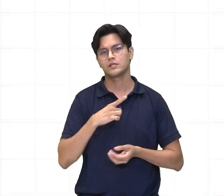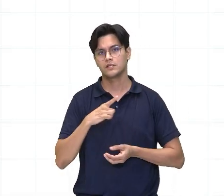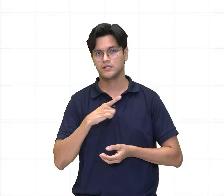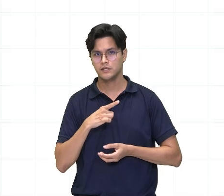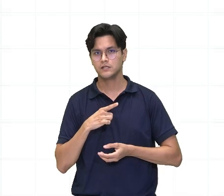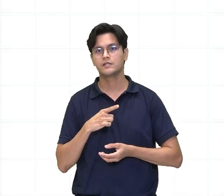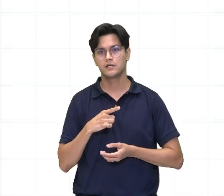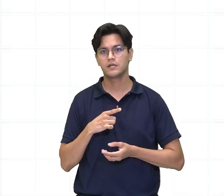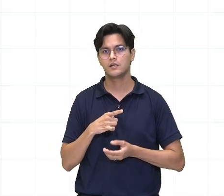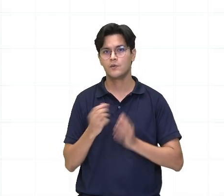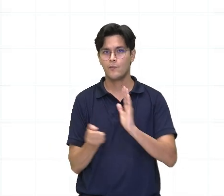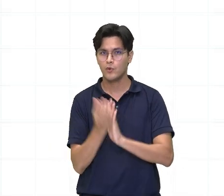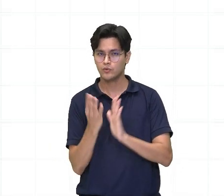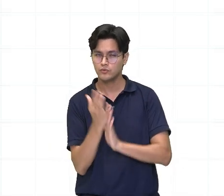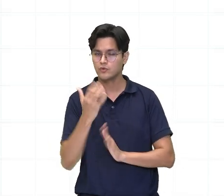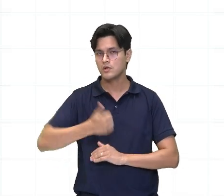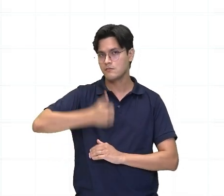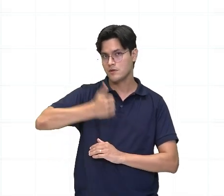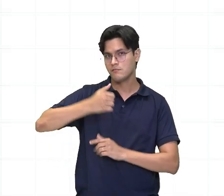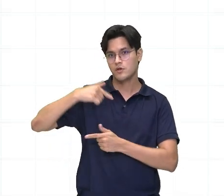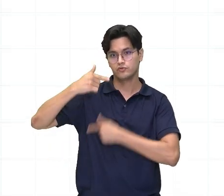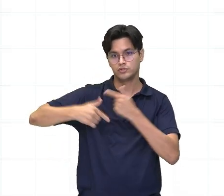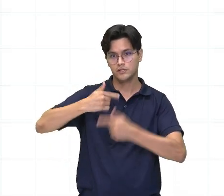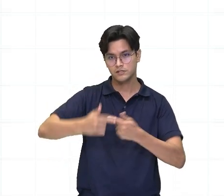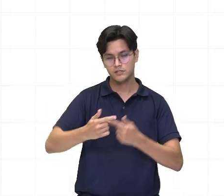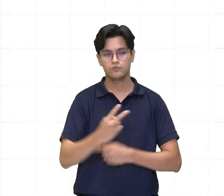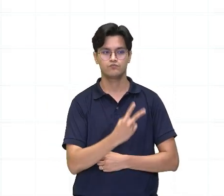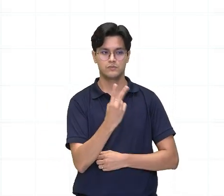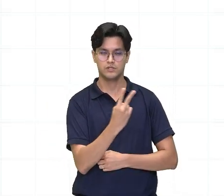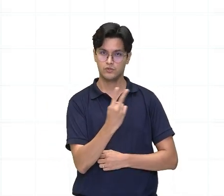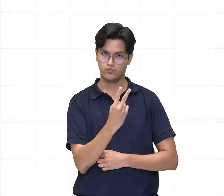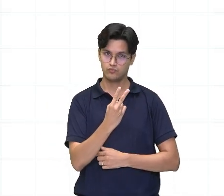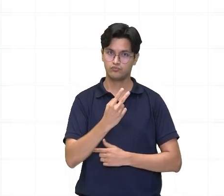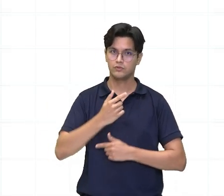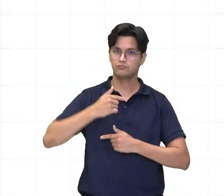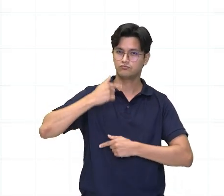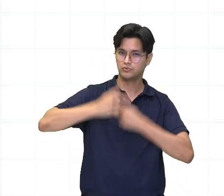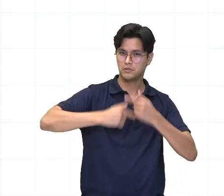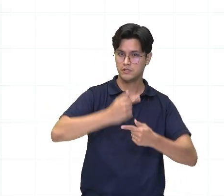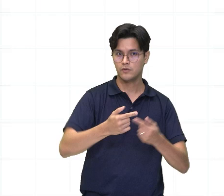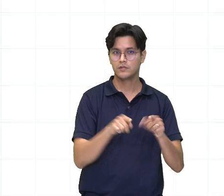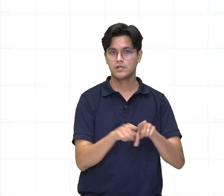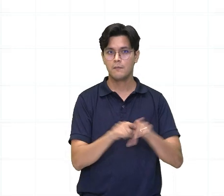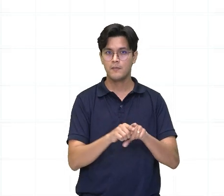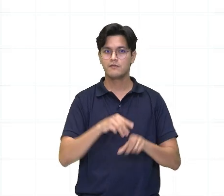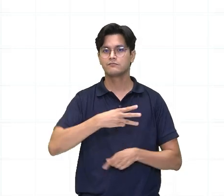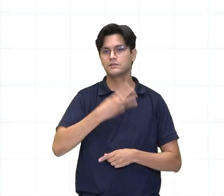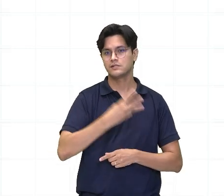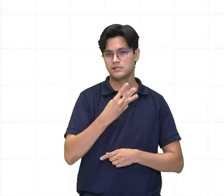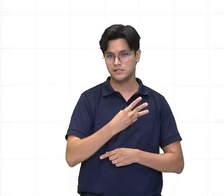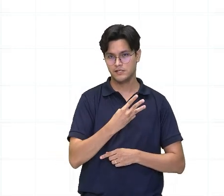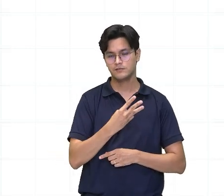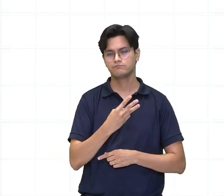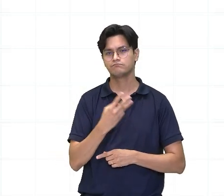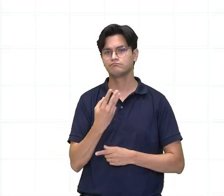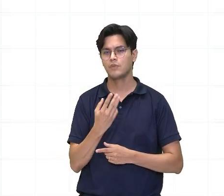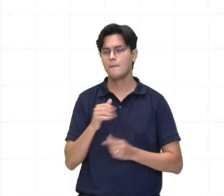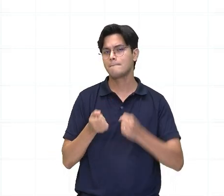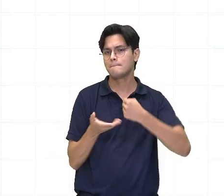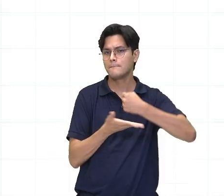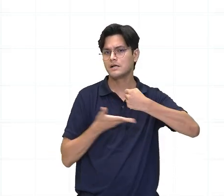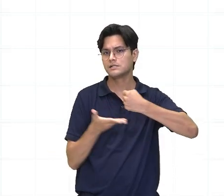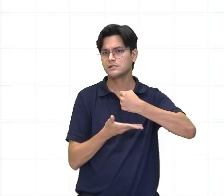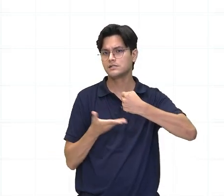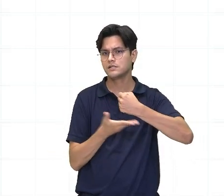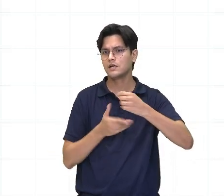primeira geração, de segunda geração e de terceira geração, com base, né,